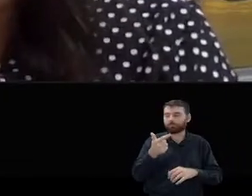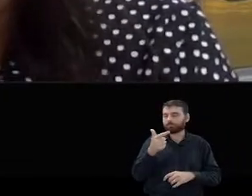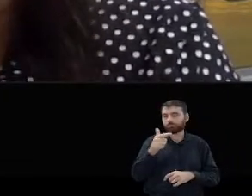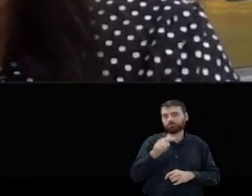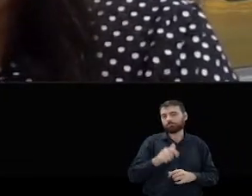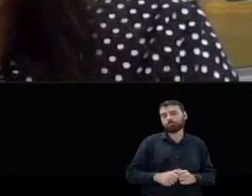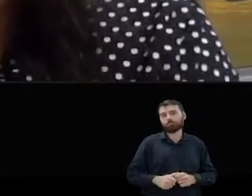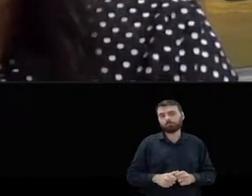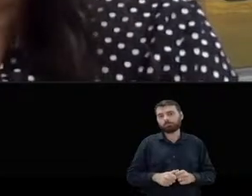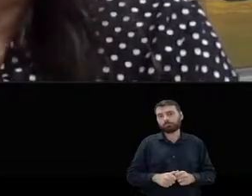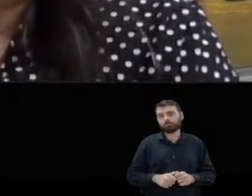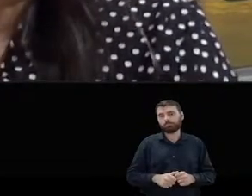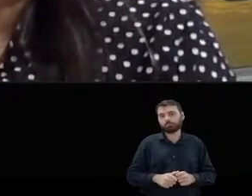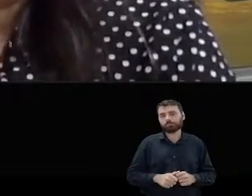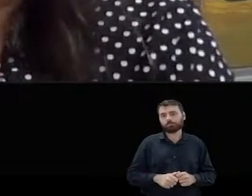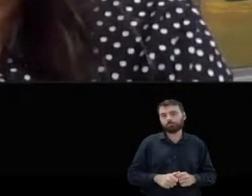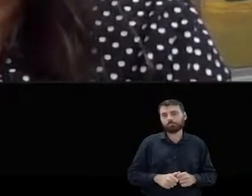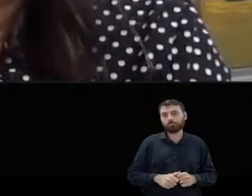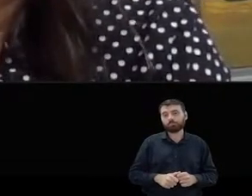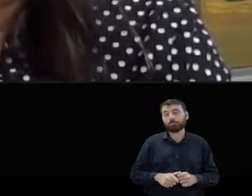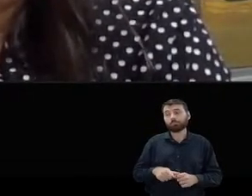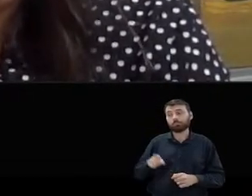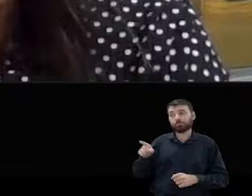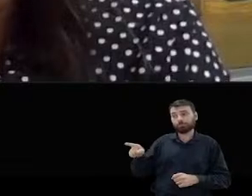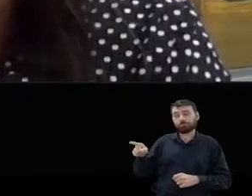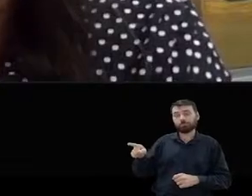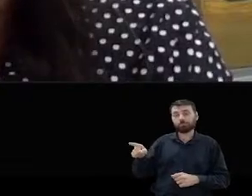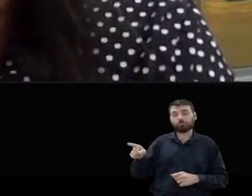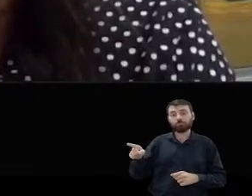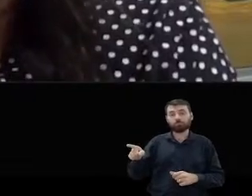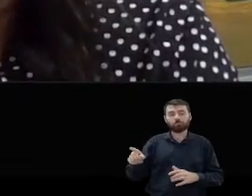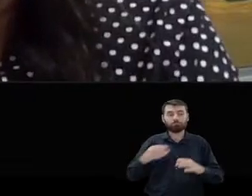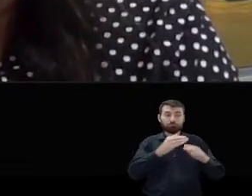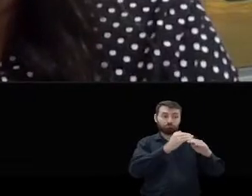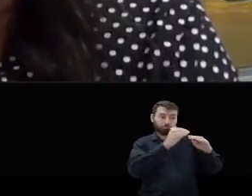ora recorrente, se submetia a algum tipo de ordem